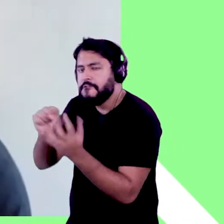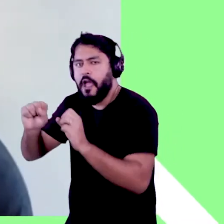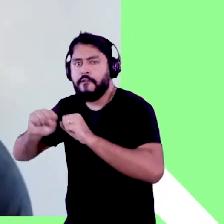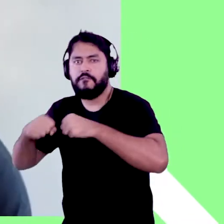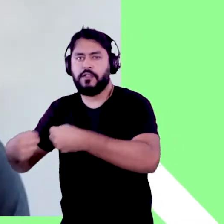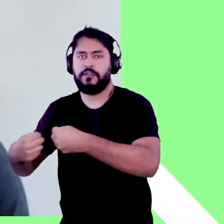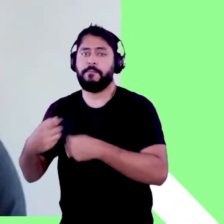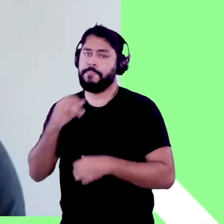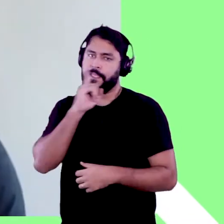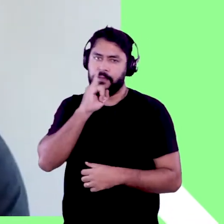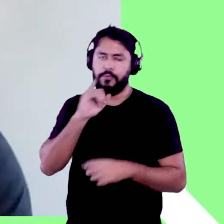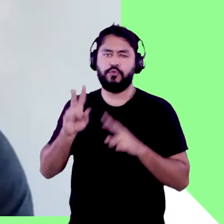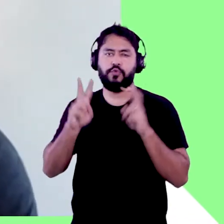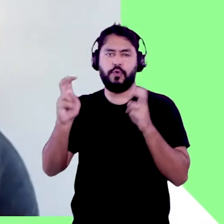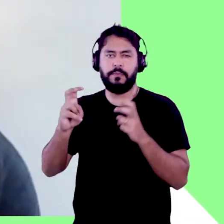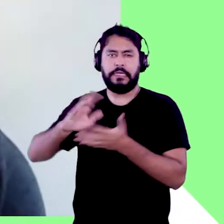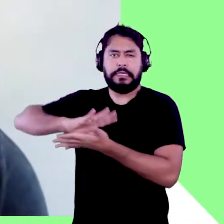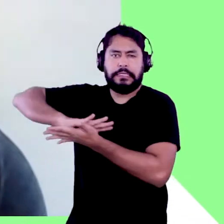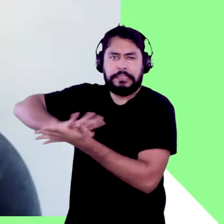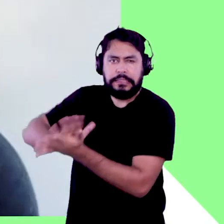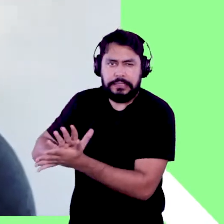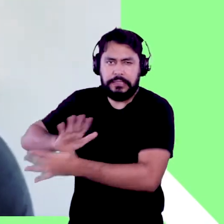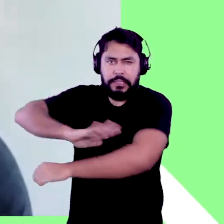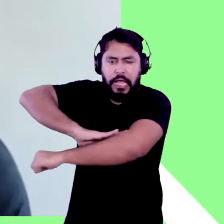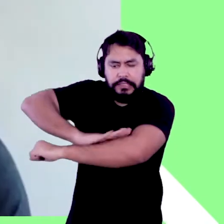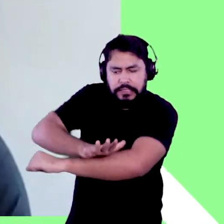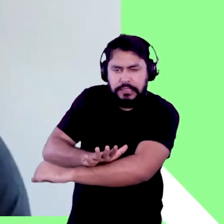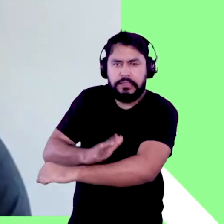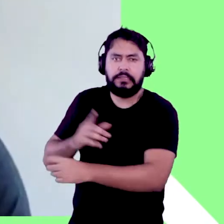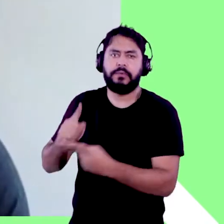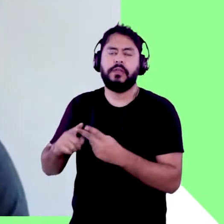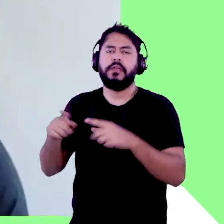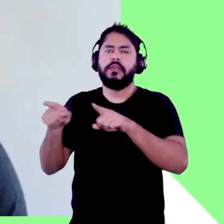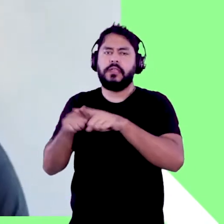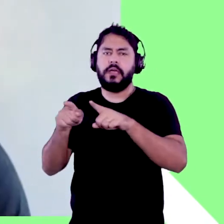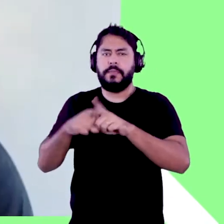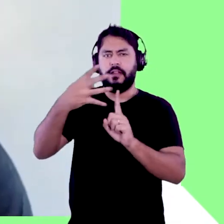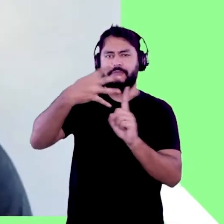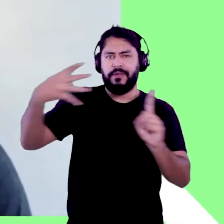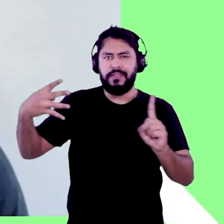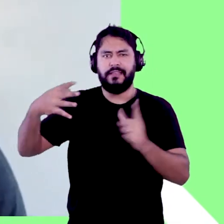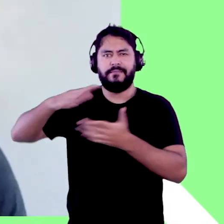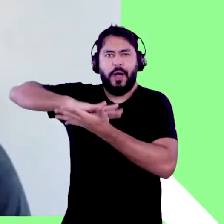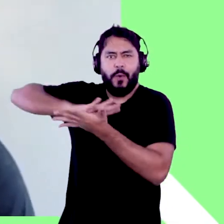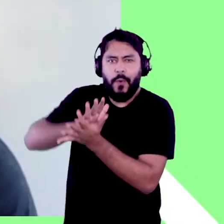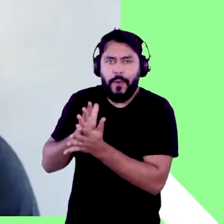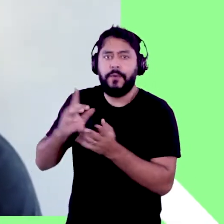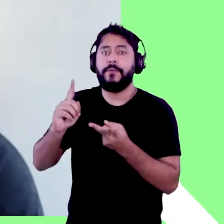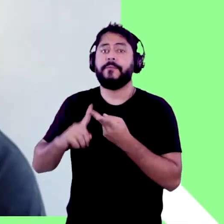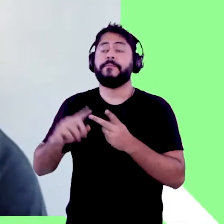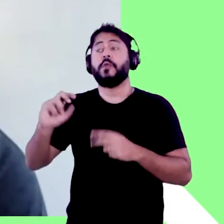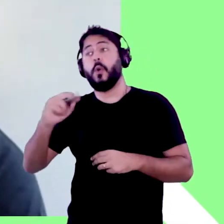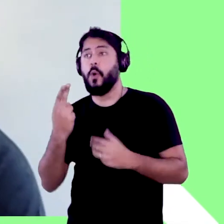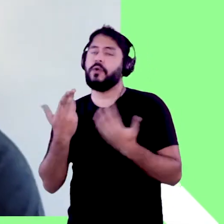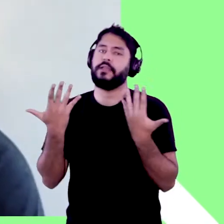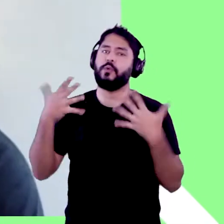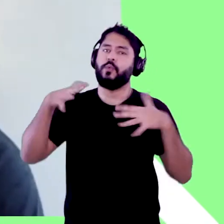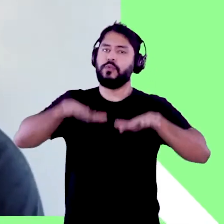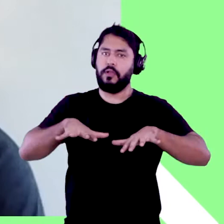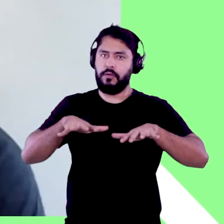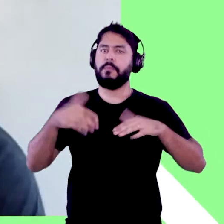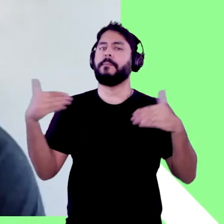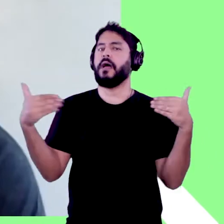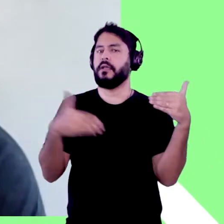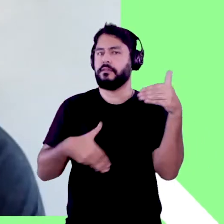exemplo, ao racismo, ou a LGBTQIA+, fobia, ou a inclusão, né, a participação de pessoas com